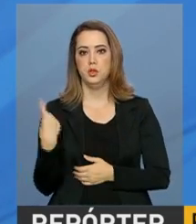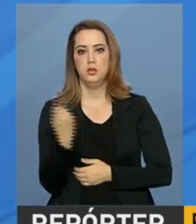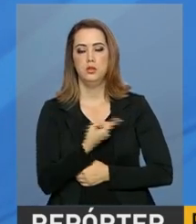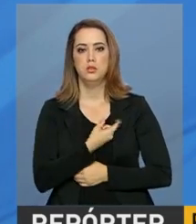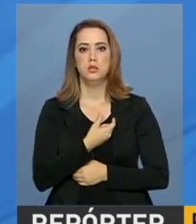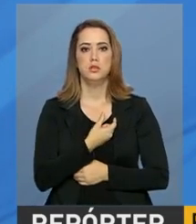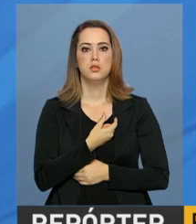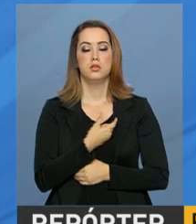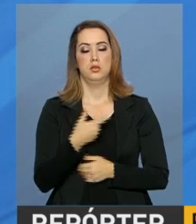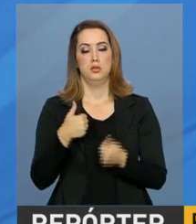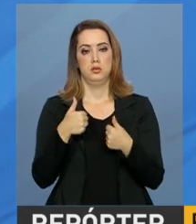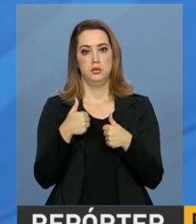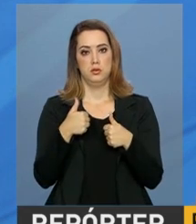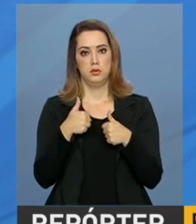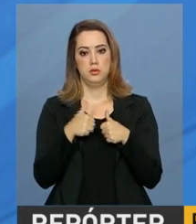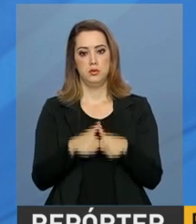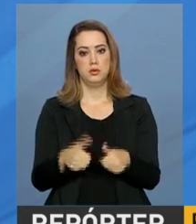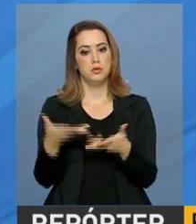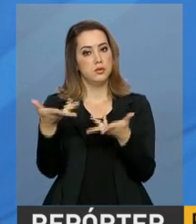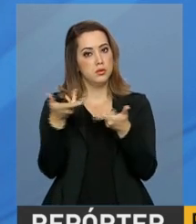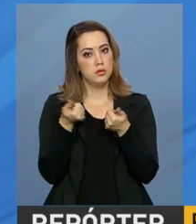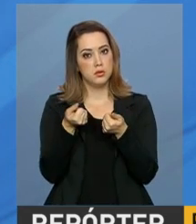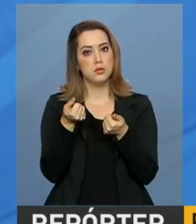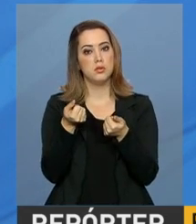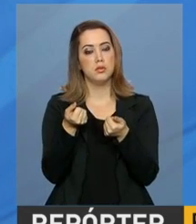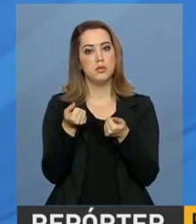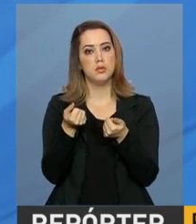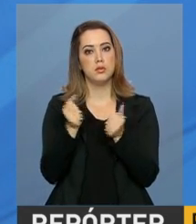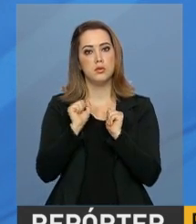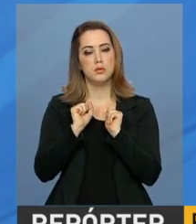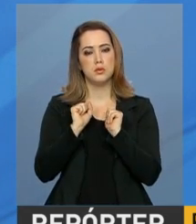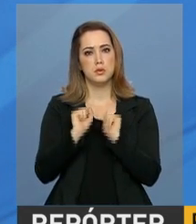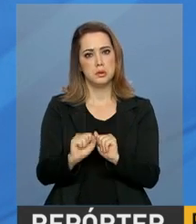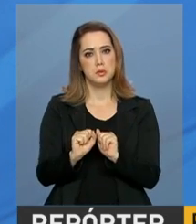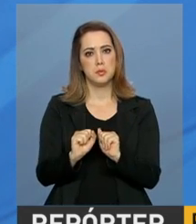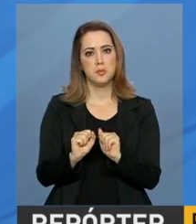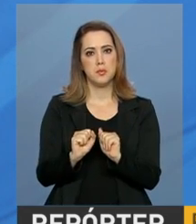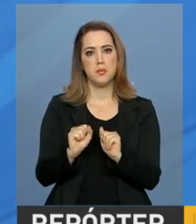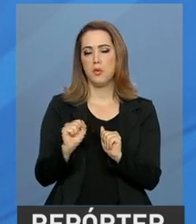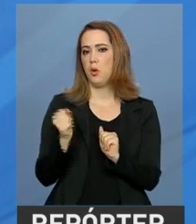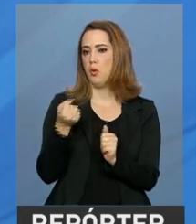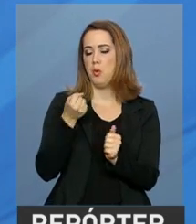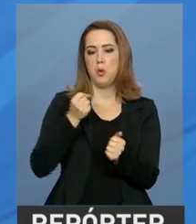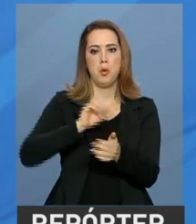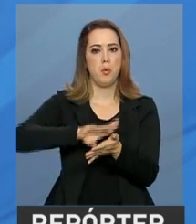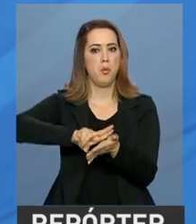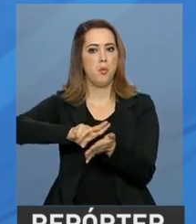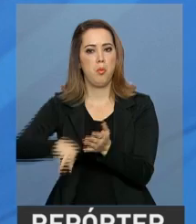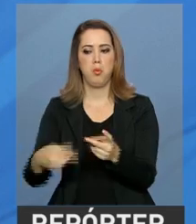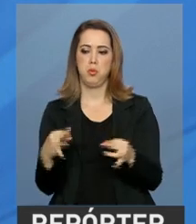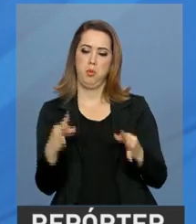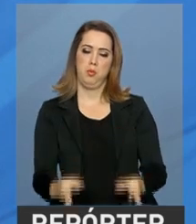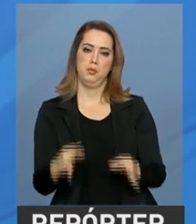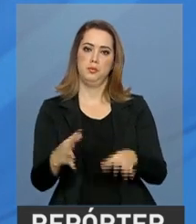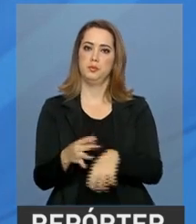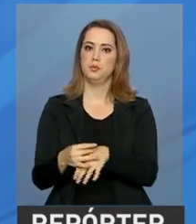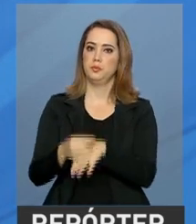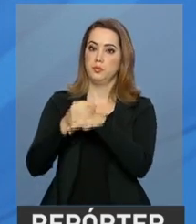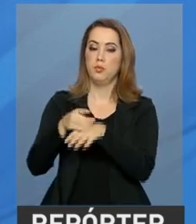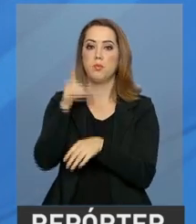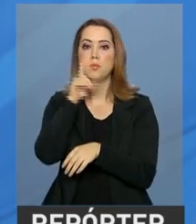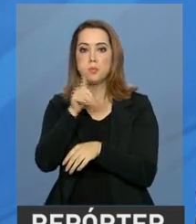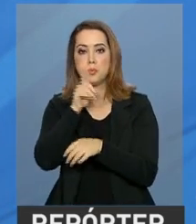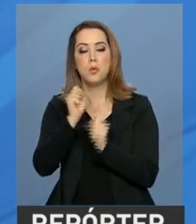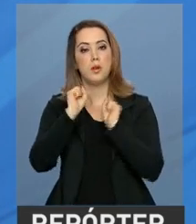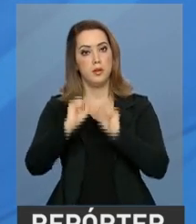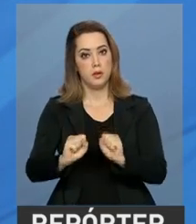muito mais do que a possibilidade de mandarmos algumas milhares de toneladas de carne para os Estados Unidos, é a